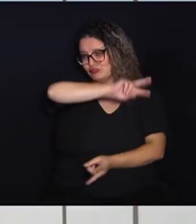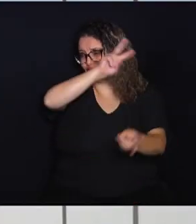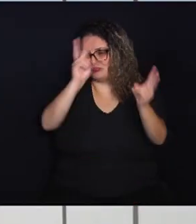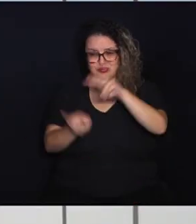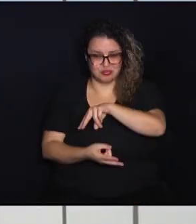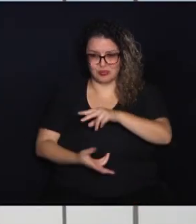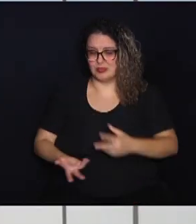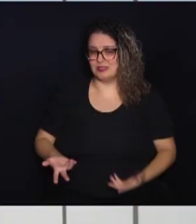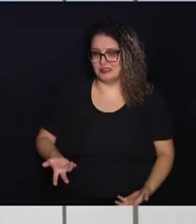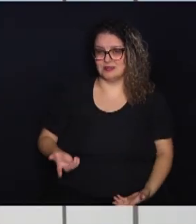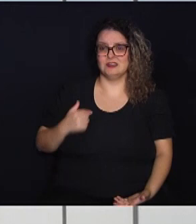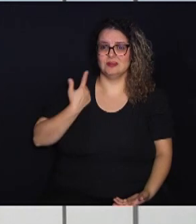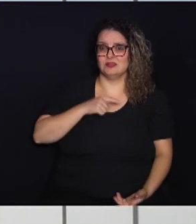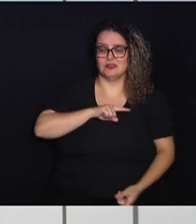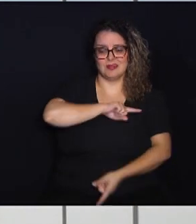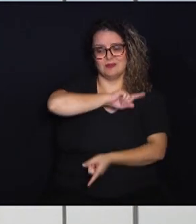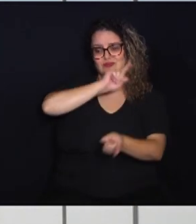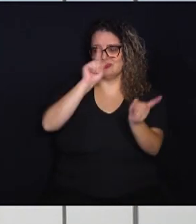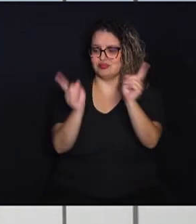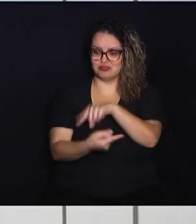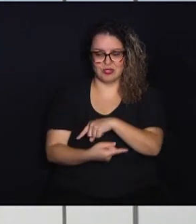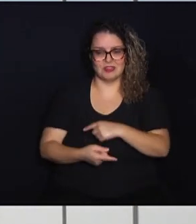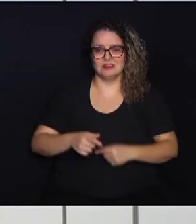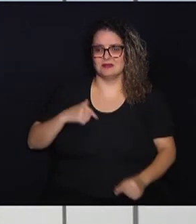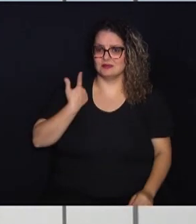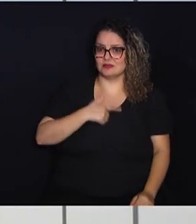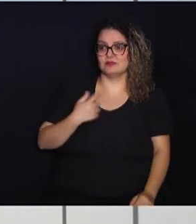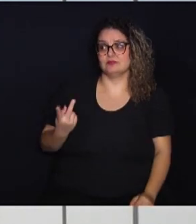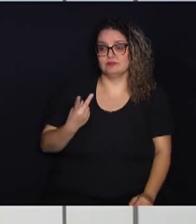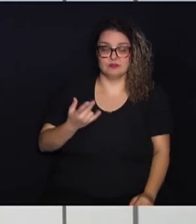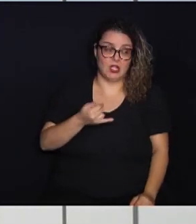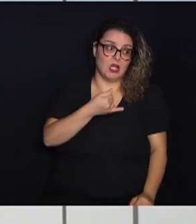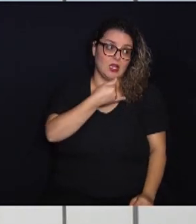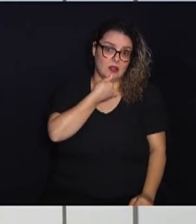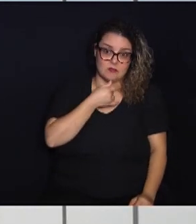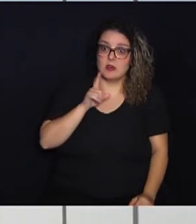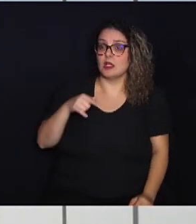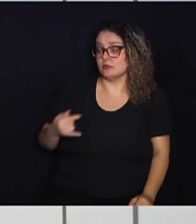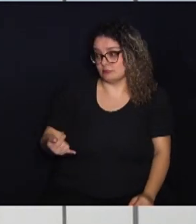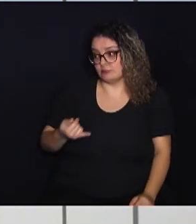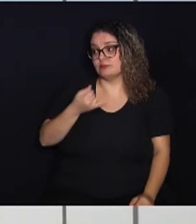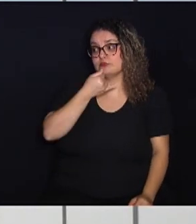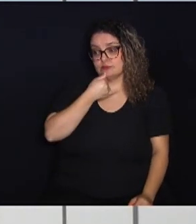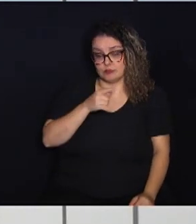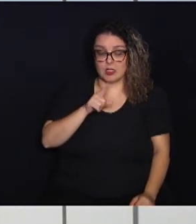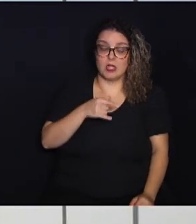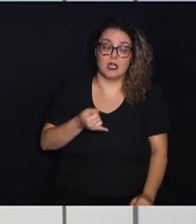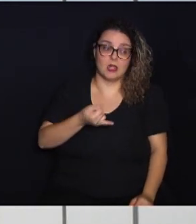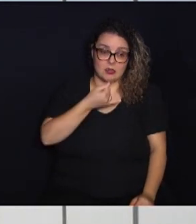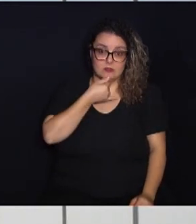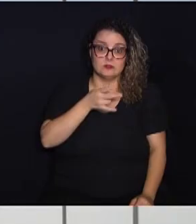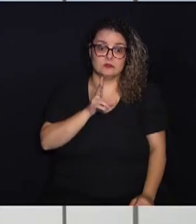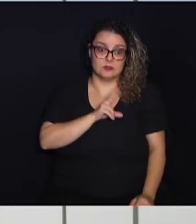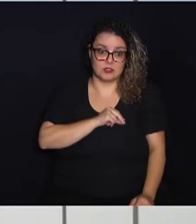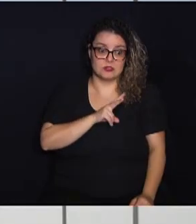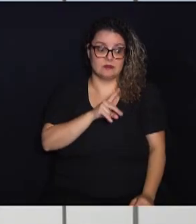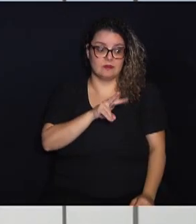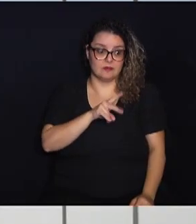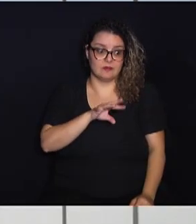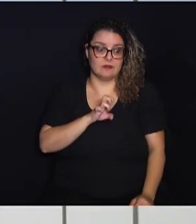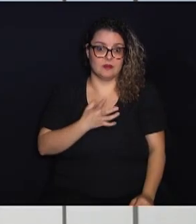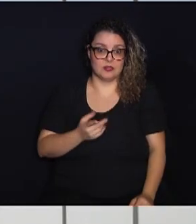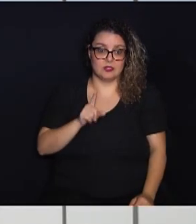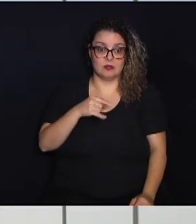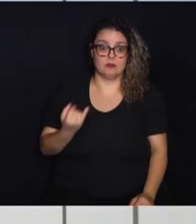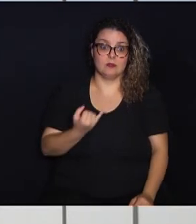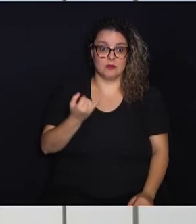A gente está invertendo todos os nossos valores. Lamentável, né? Lamentável. Lamentável. Nossa, Viviane, muito